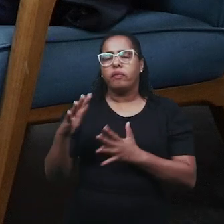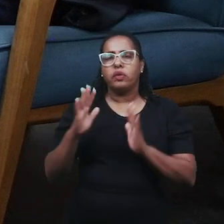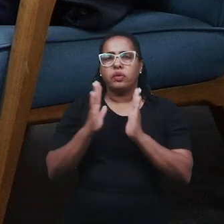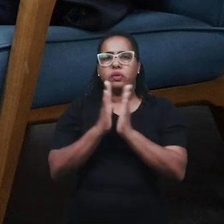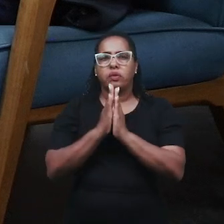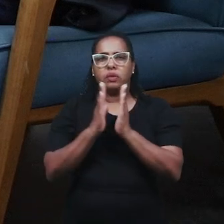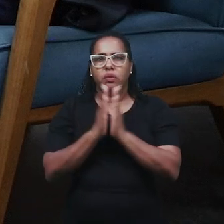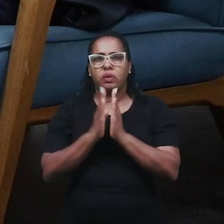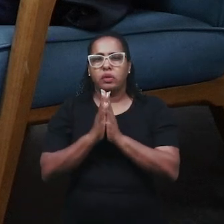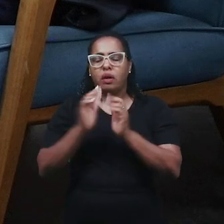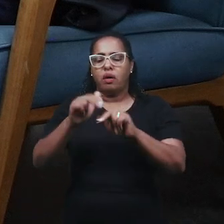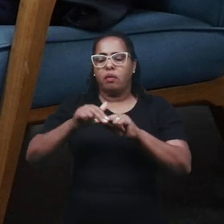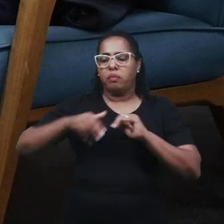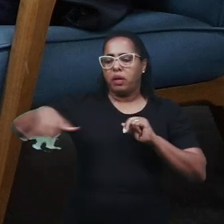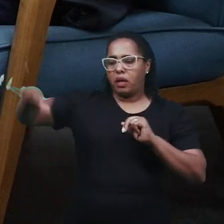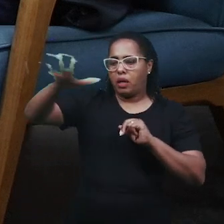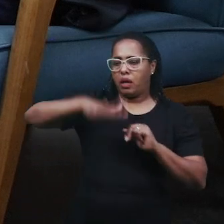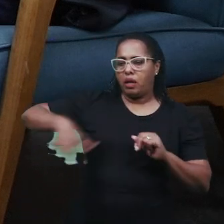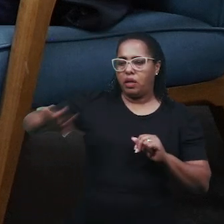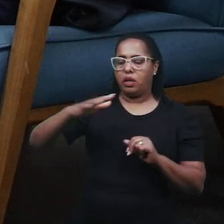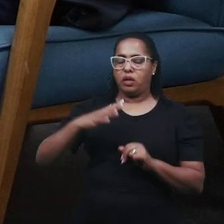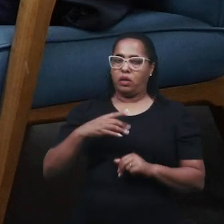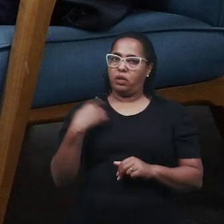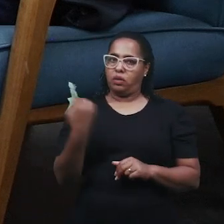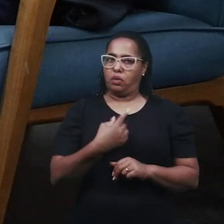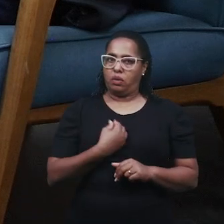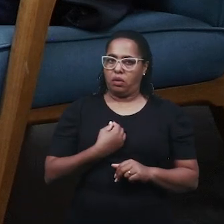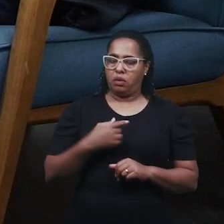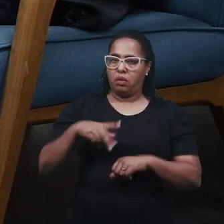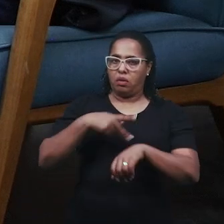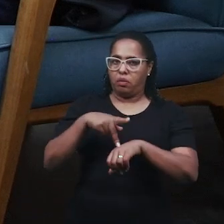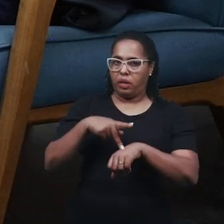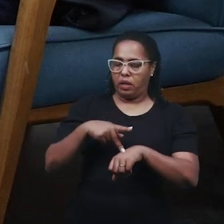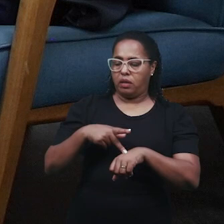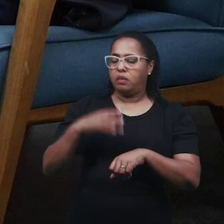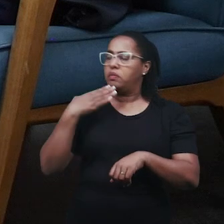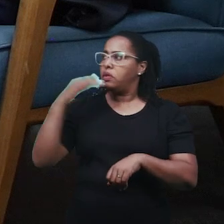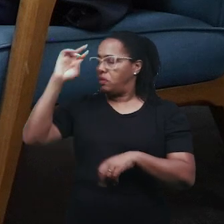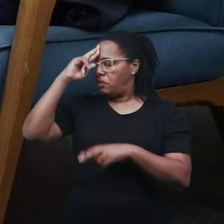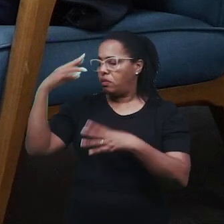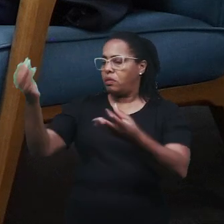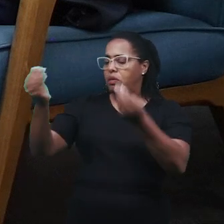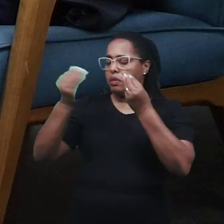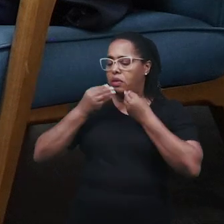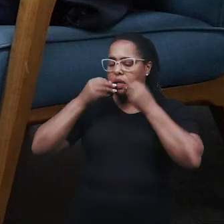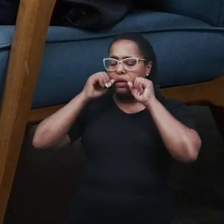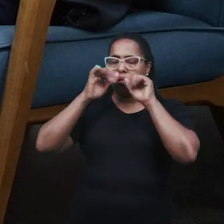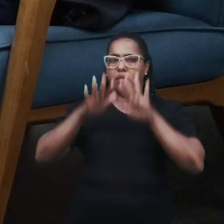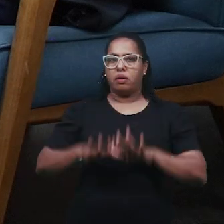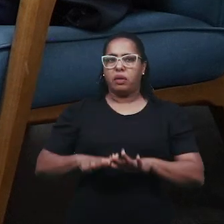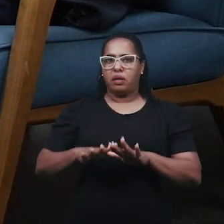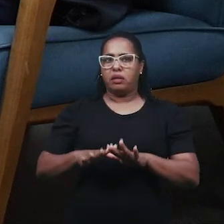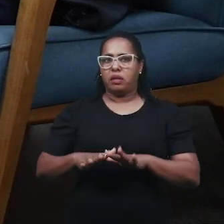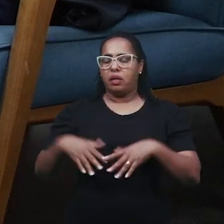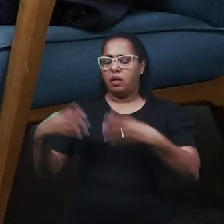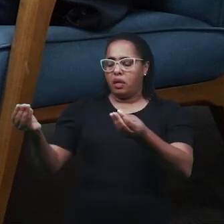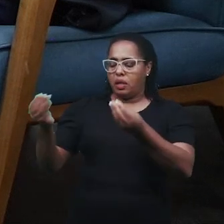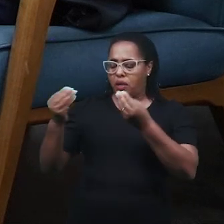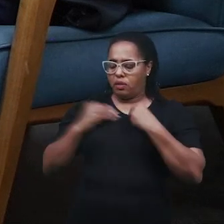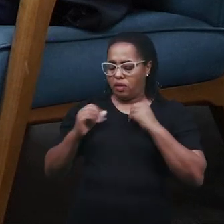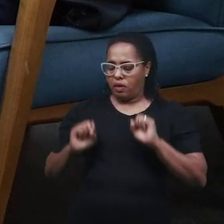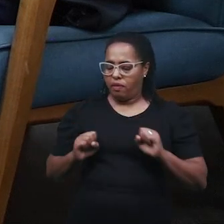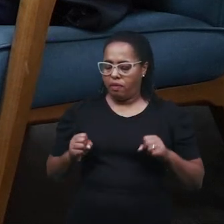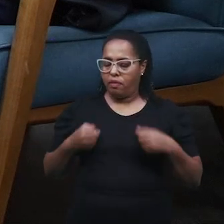pela nossa região, pelos nossos países, pedindo, Senhor, dá esta bênção. dá a gente condições de levar